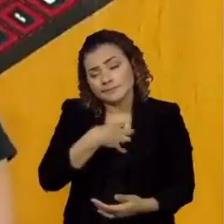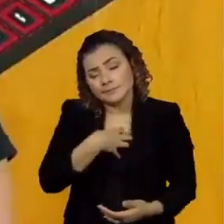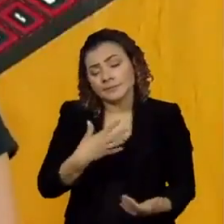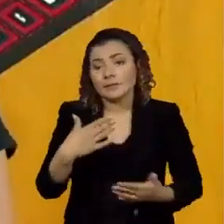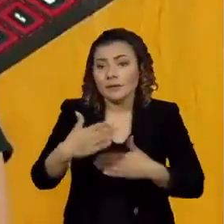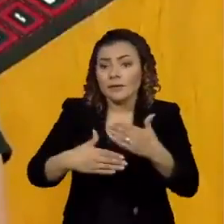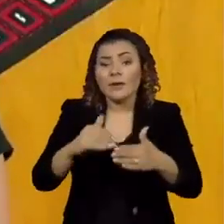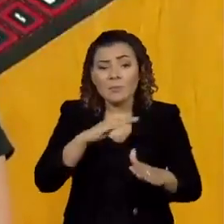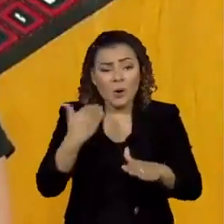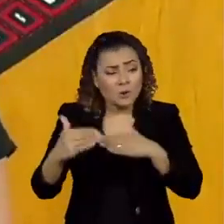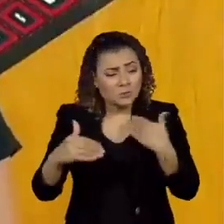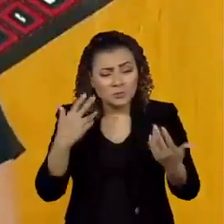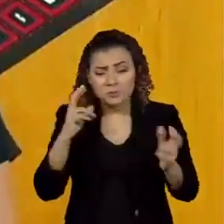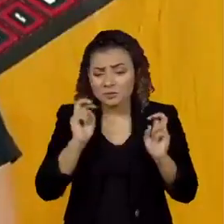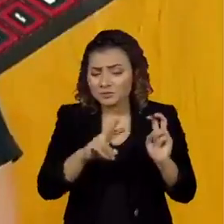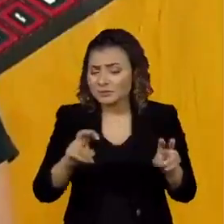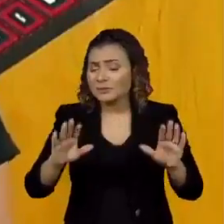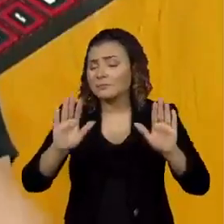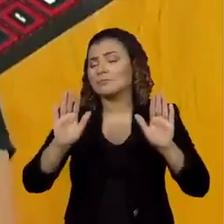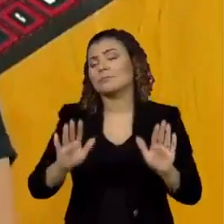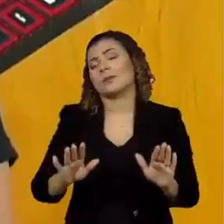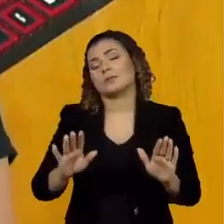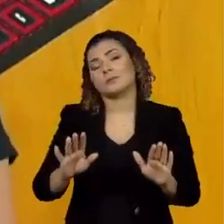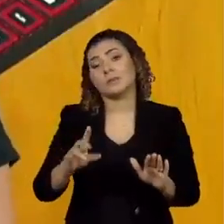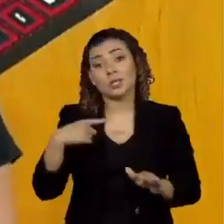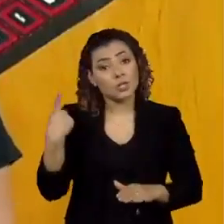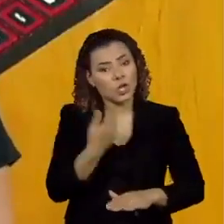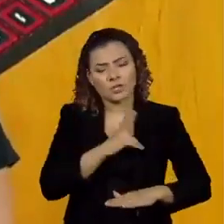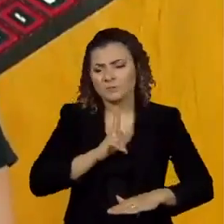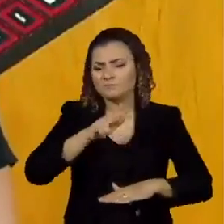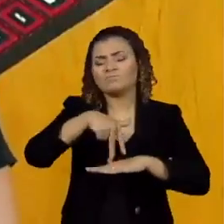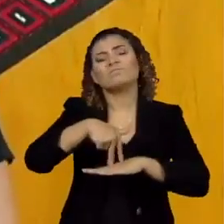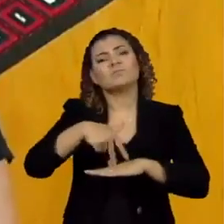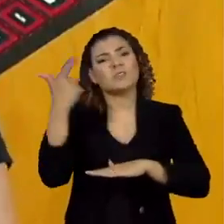alto em vidas, em saúde. Mas é essa voz nossa que está fazendo as coisas se mover.